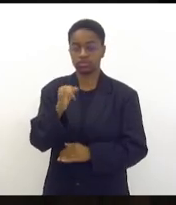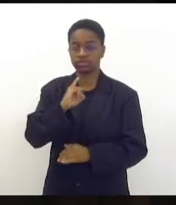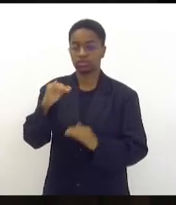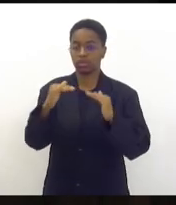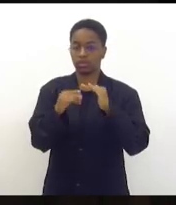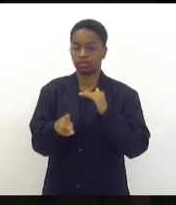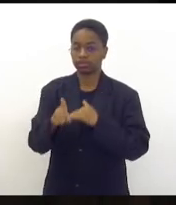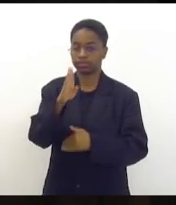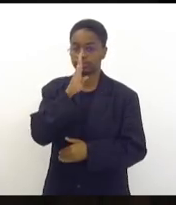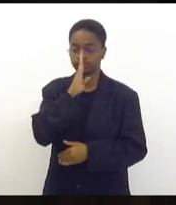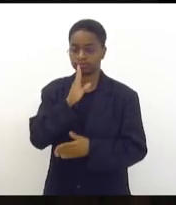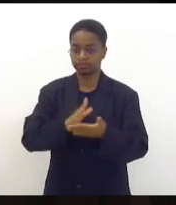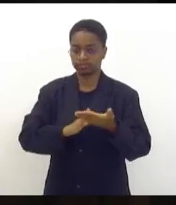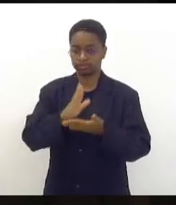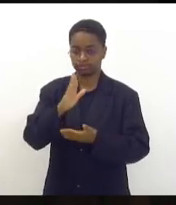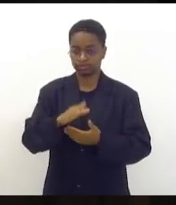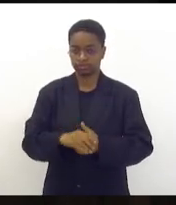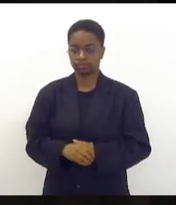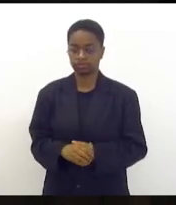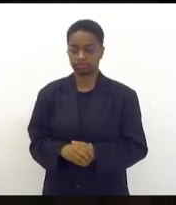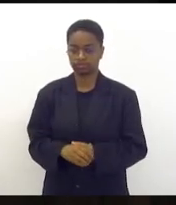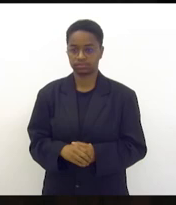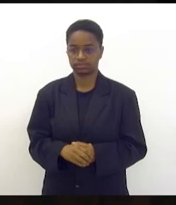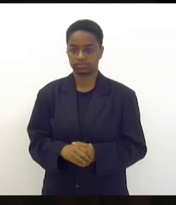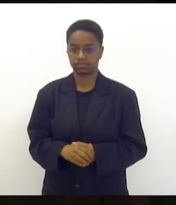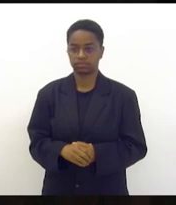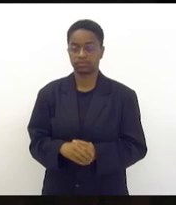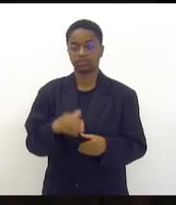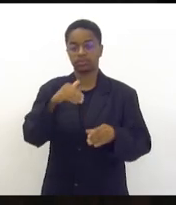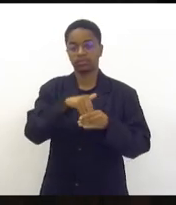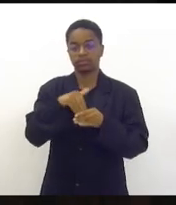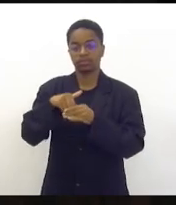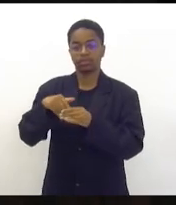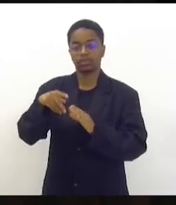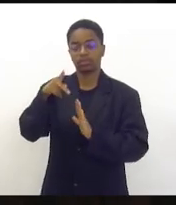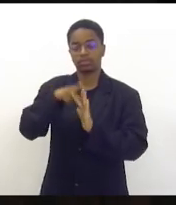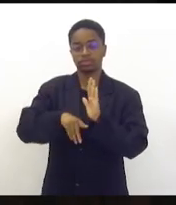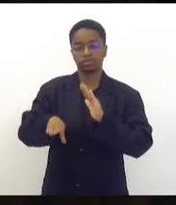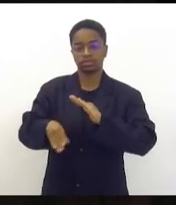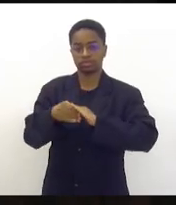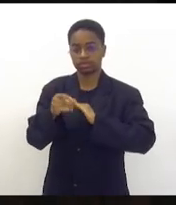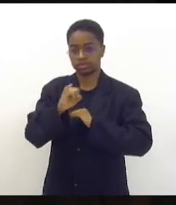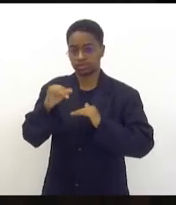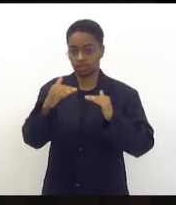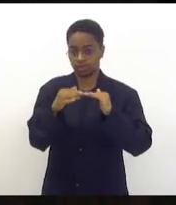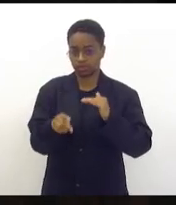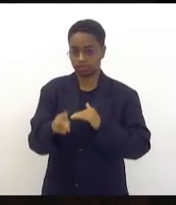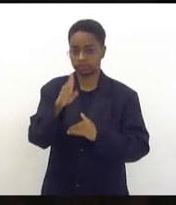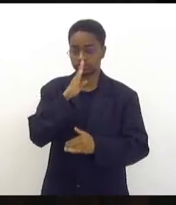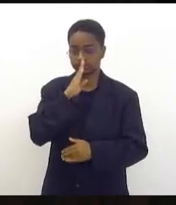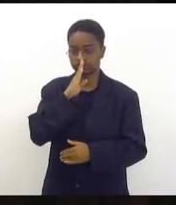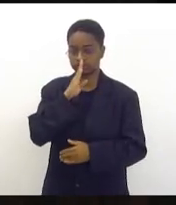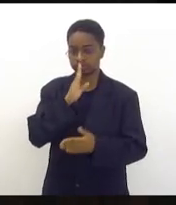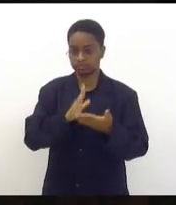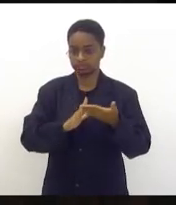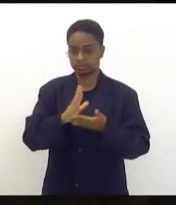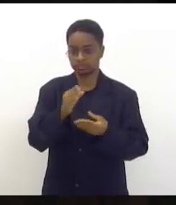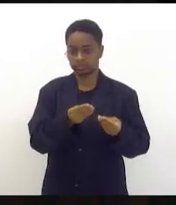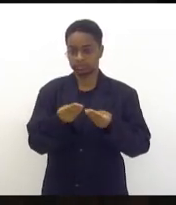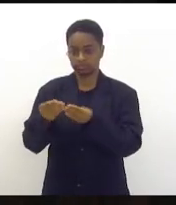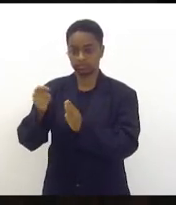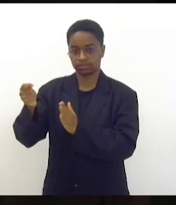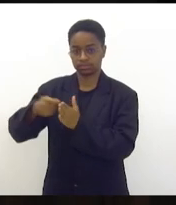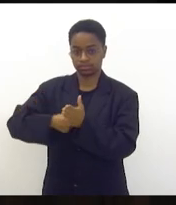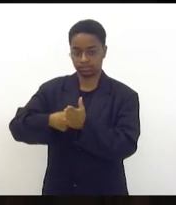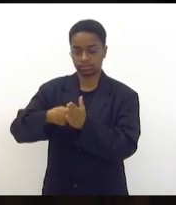permaneçam como estão. Aprovado. Em votação, o projeto assim emendado. Senhores que aprovam, permaneçam como estão. Aprovado. Vai a redação